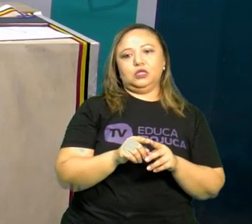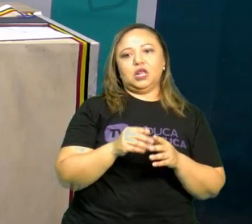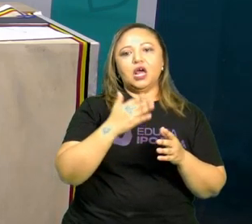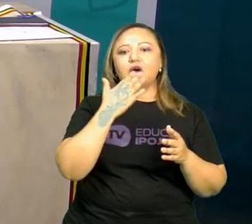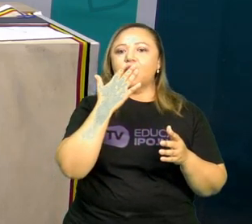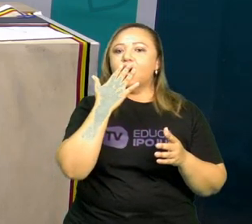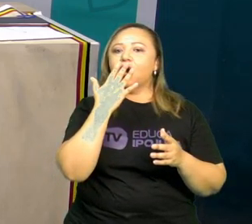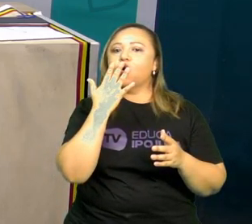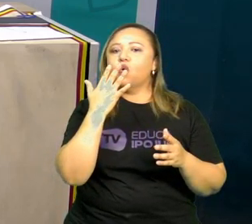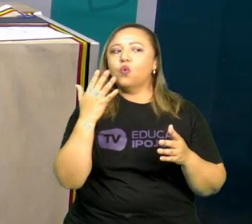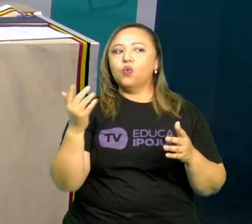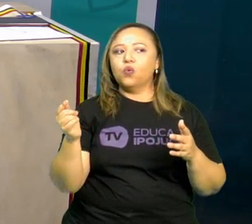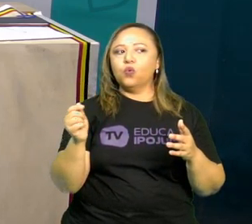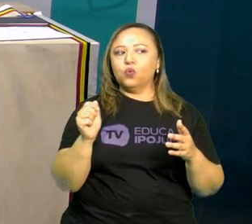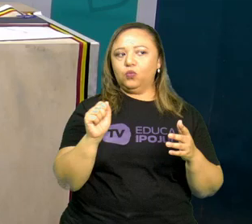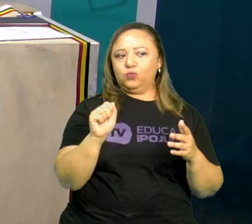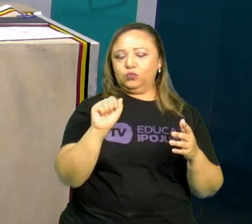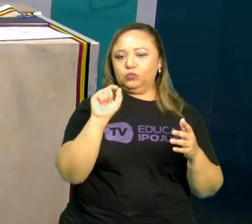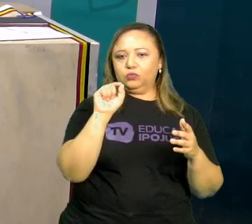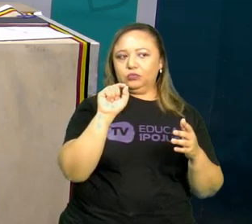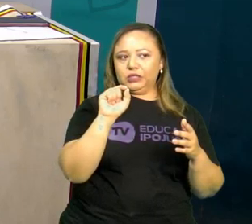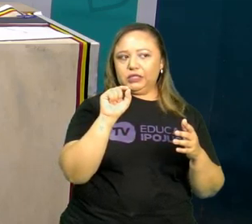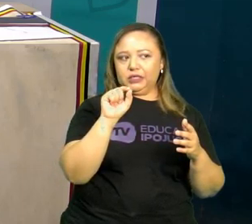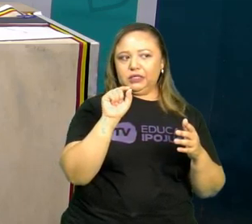tem essa caixinha